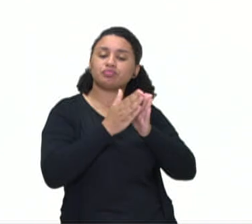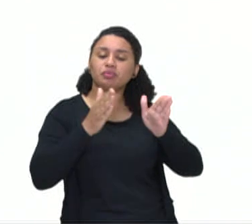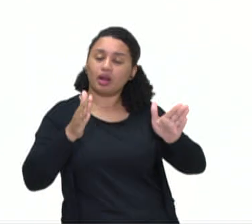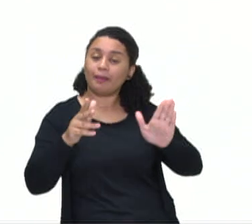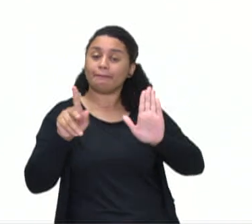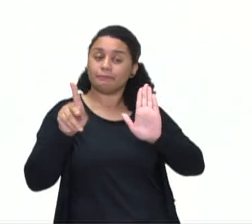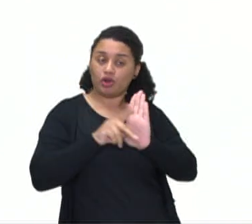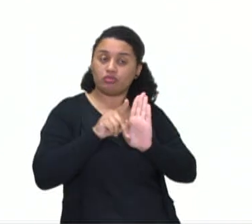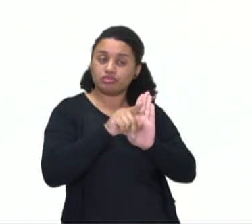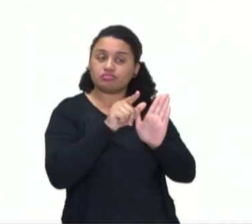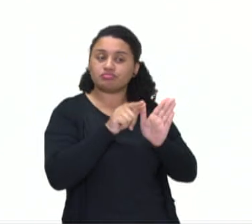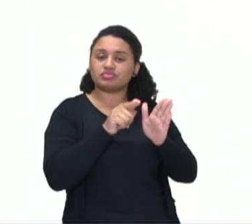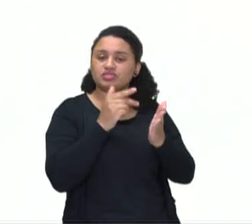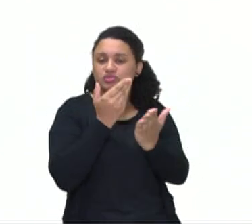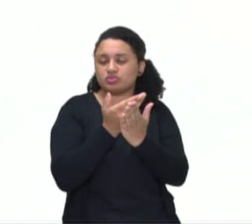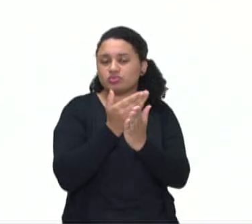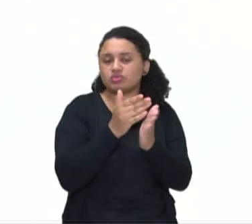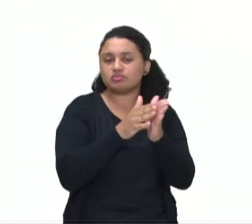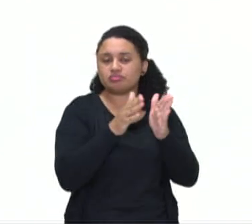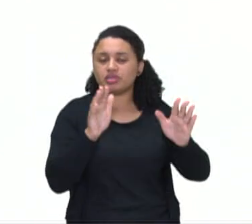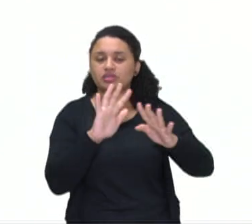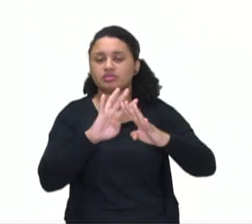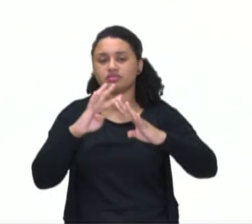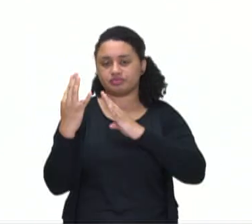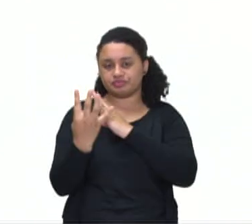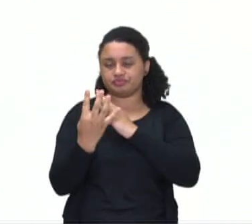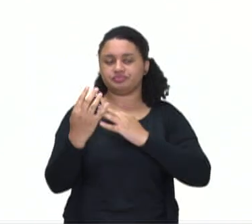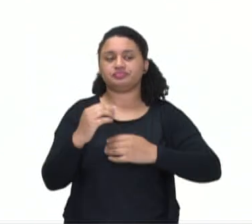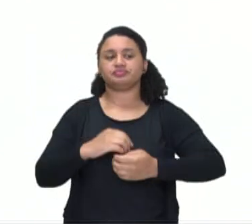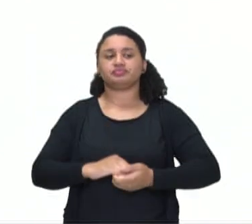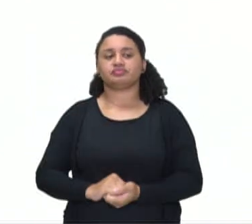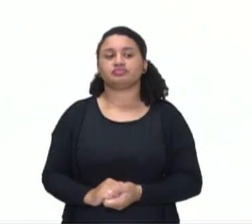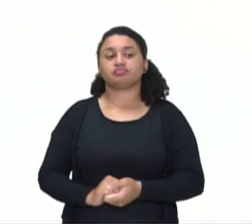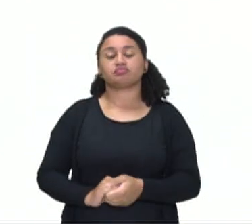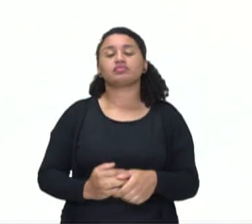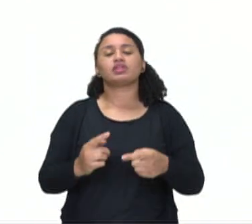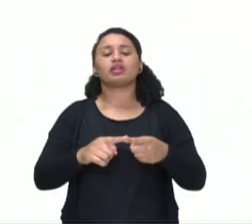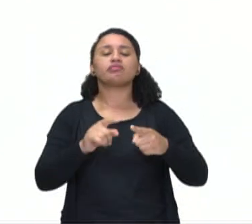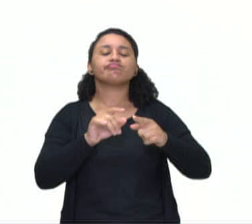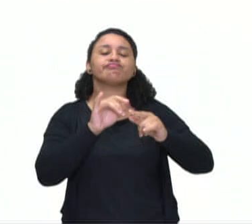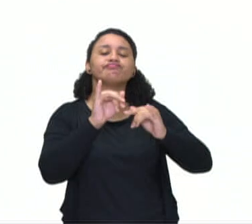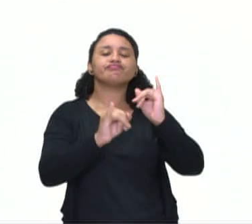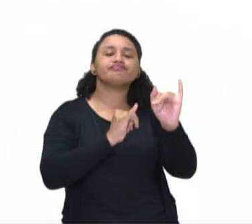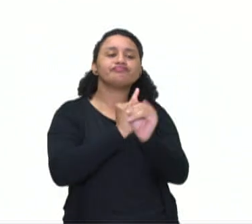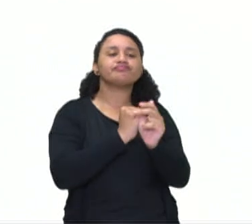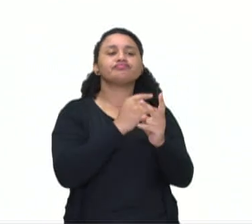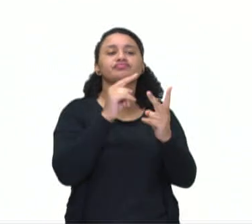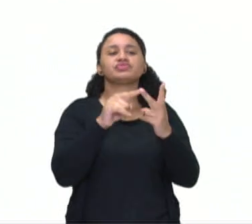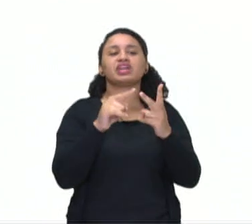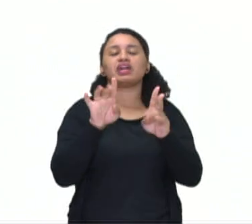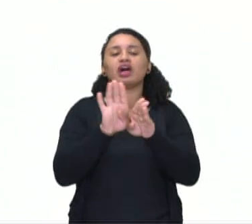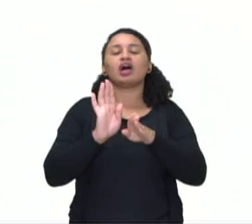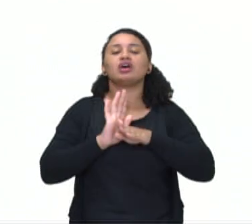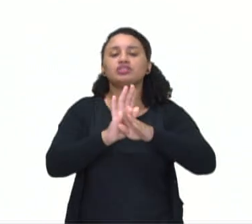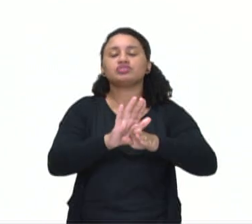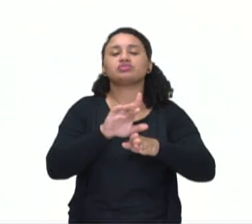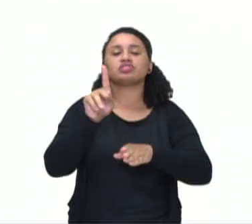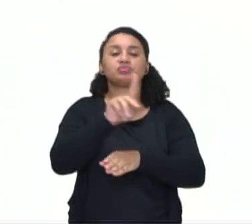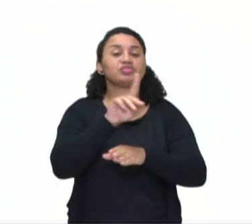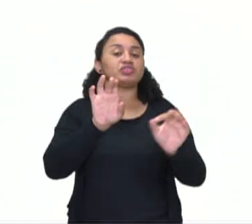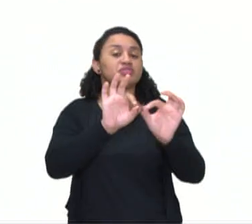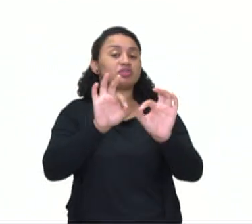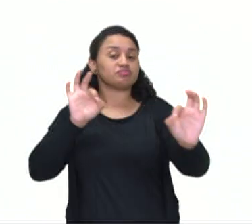quarentena. Plataformas digitais, auxílio remoto de professores e presença dos pais reforçam a educação